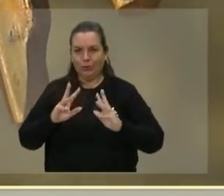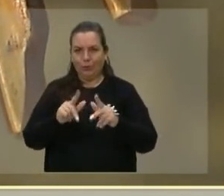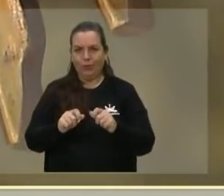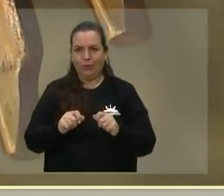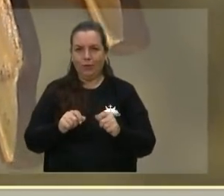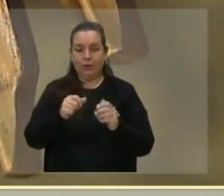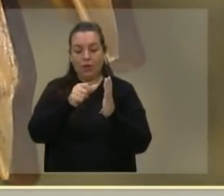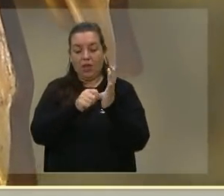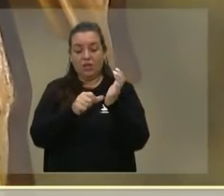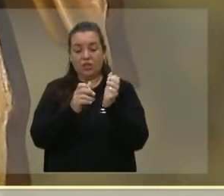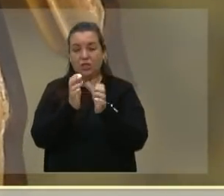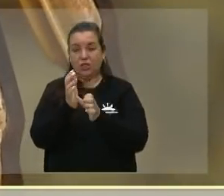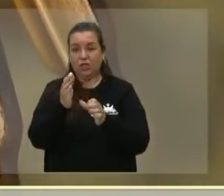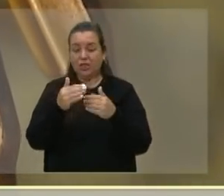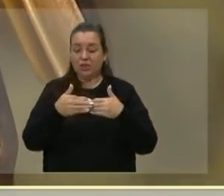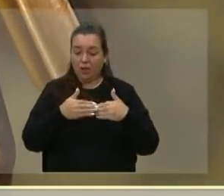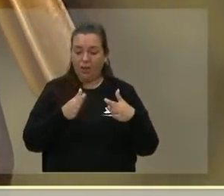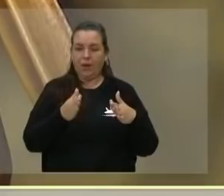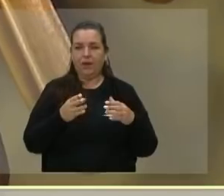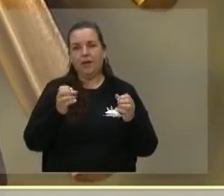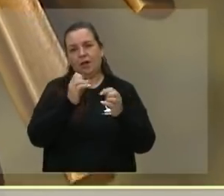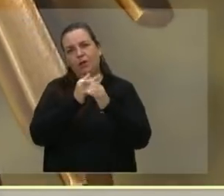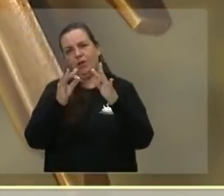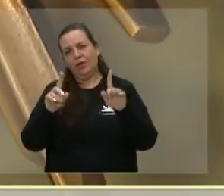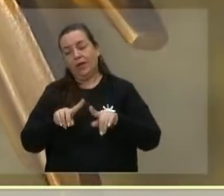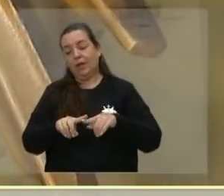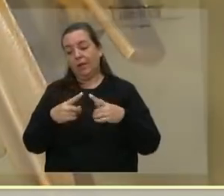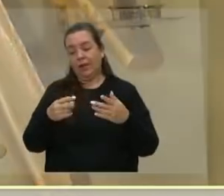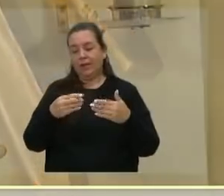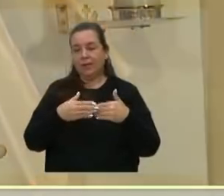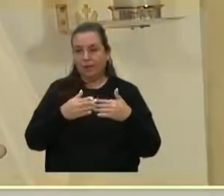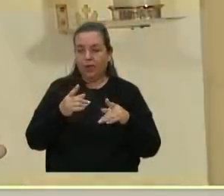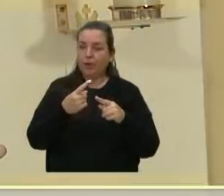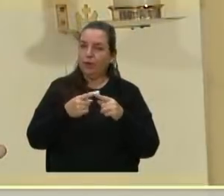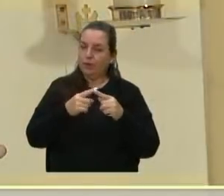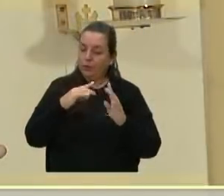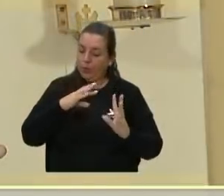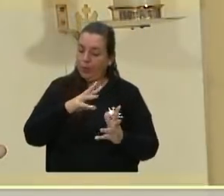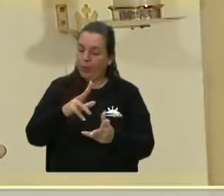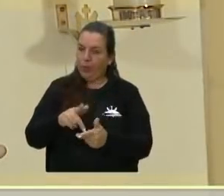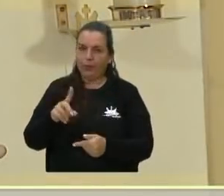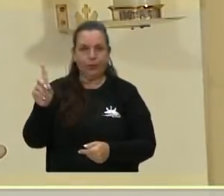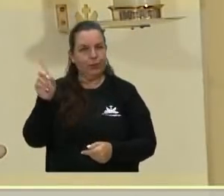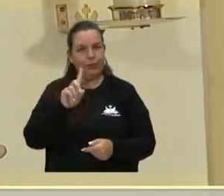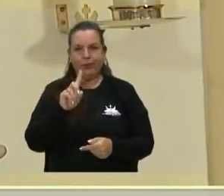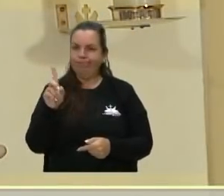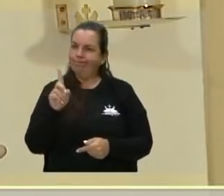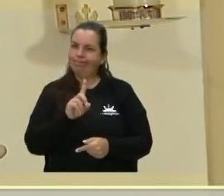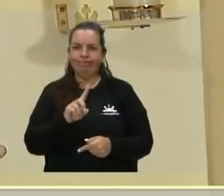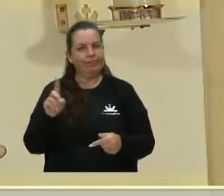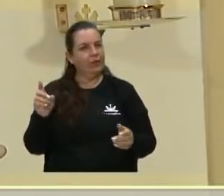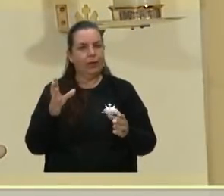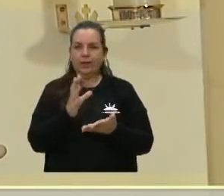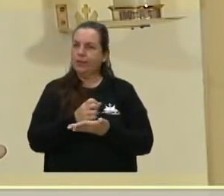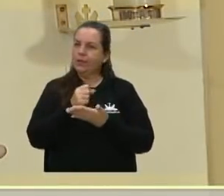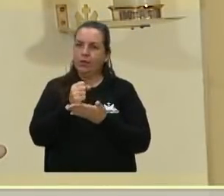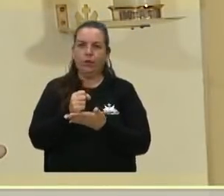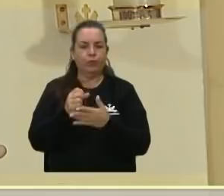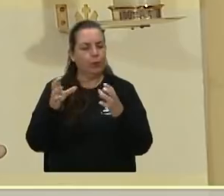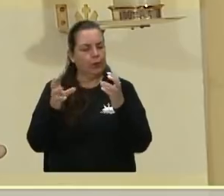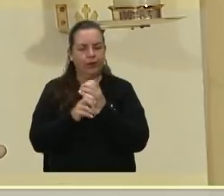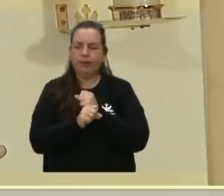chagas e estão abertas glorificados mais abertas porque o mundo ainda não está totalmente salvo